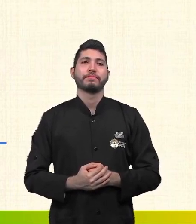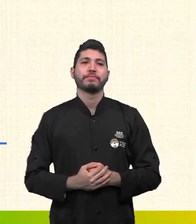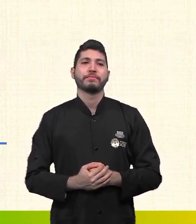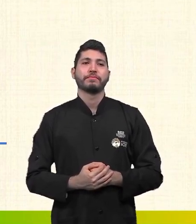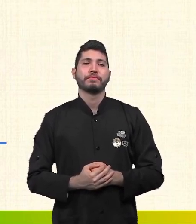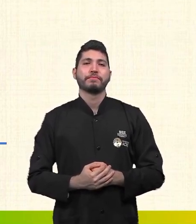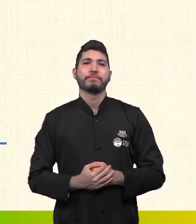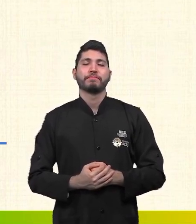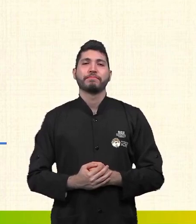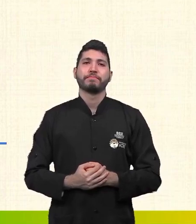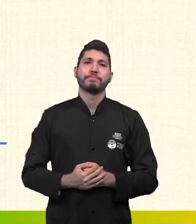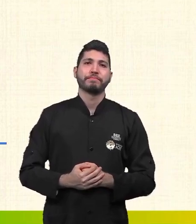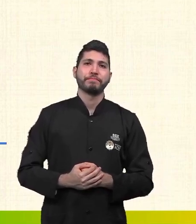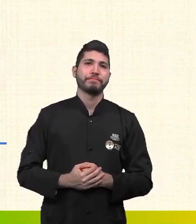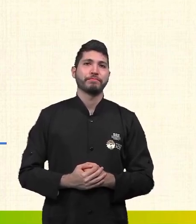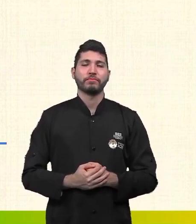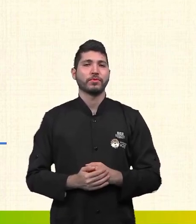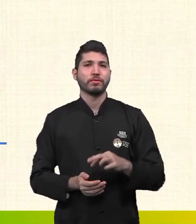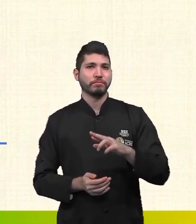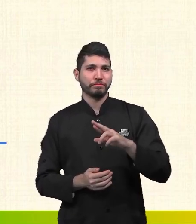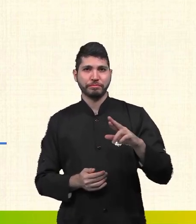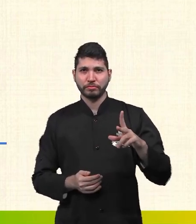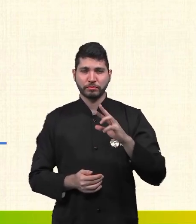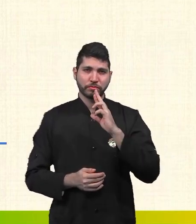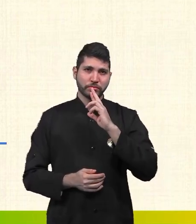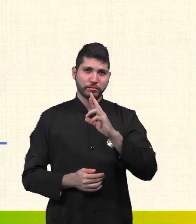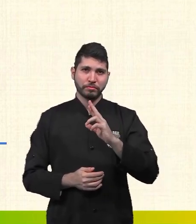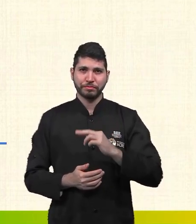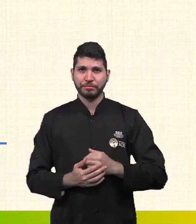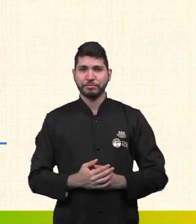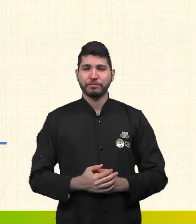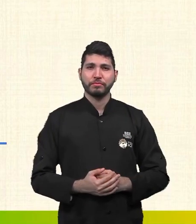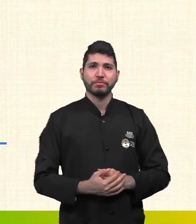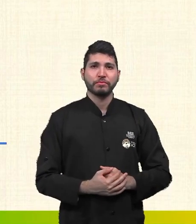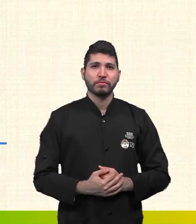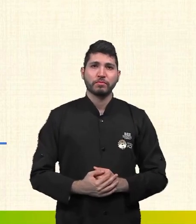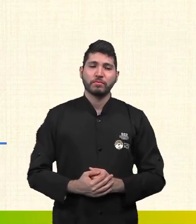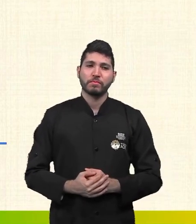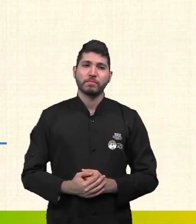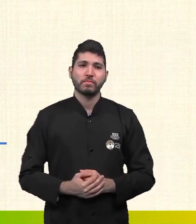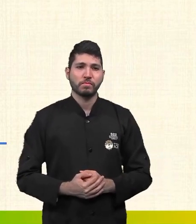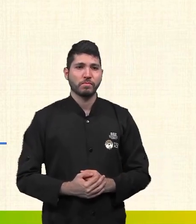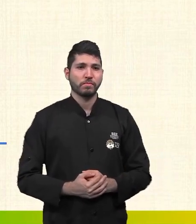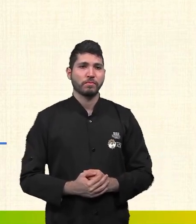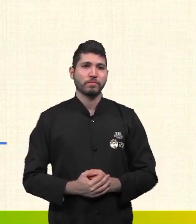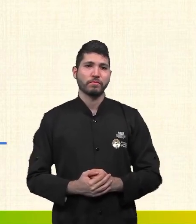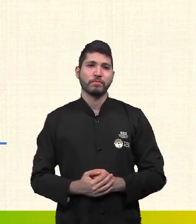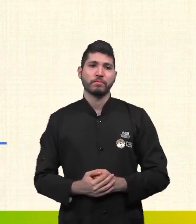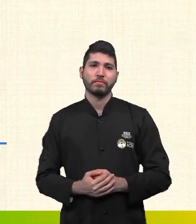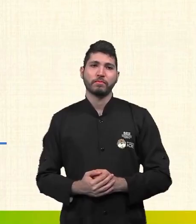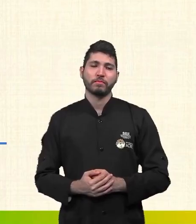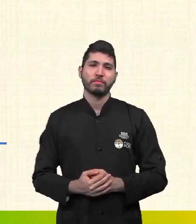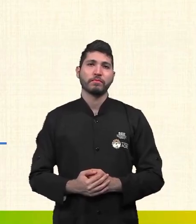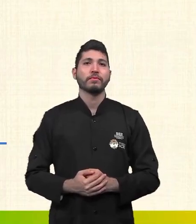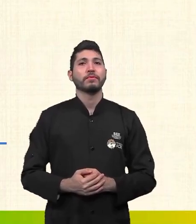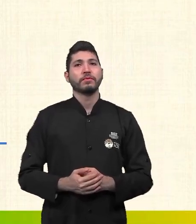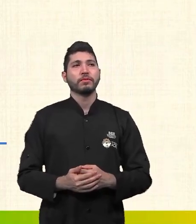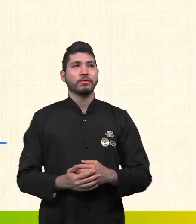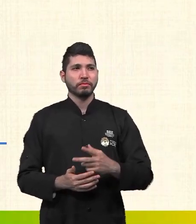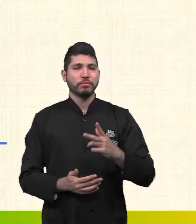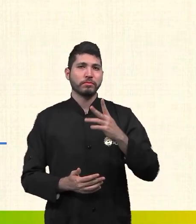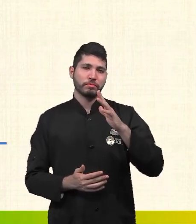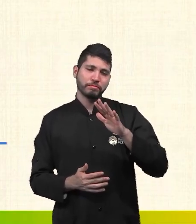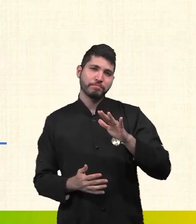Nesse caso também não é a nossa resposta. Apesar de ele estar um pouco espantado,